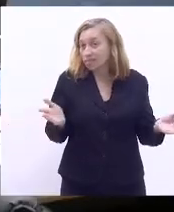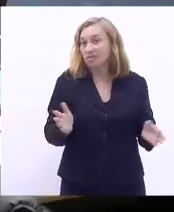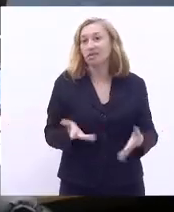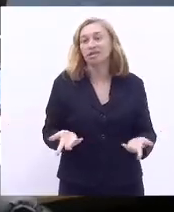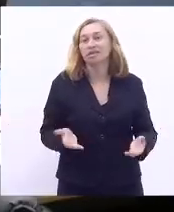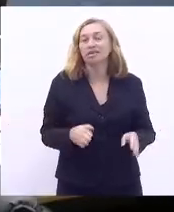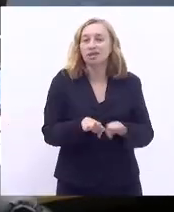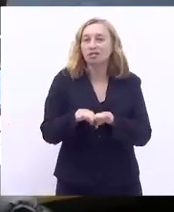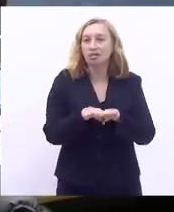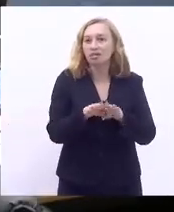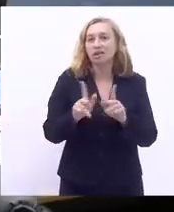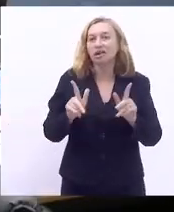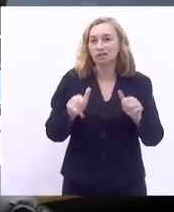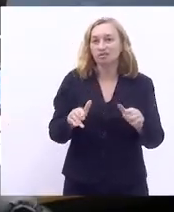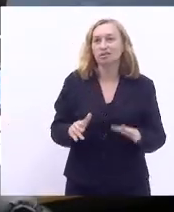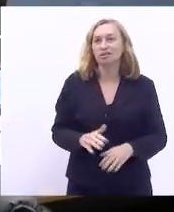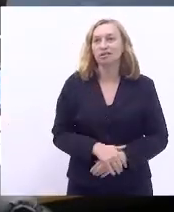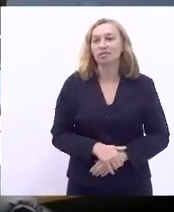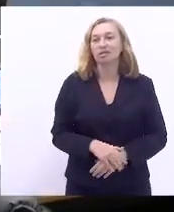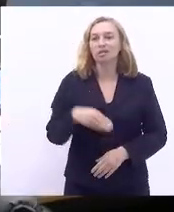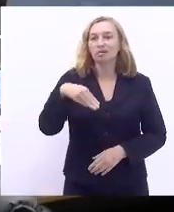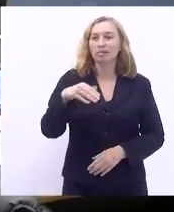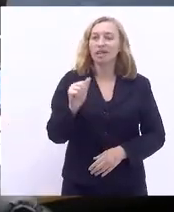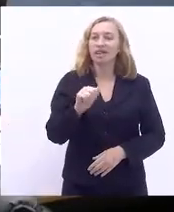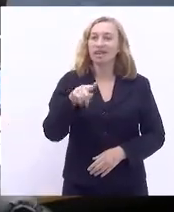ver se tem ou não Manguezal.